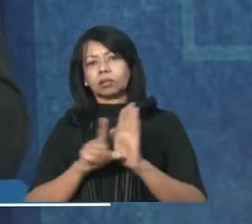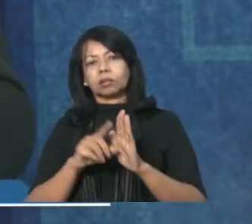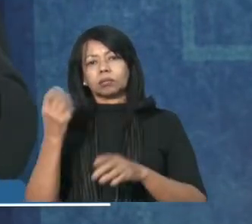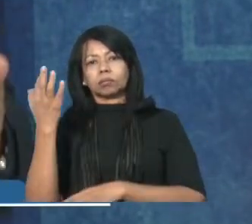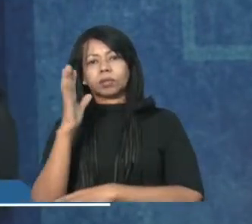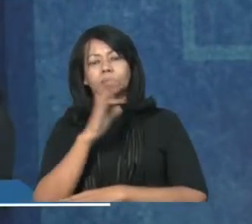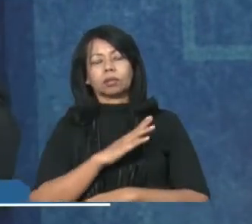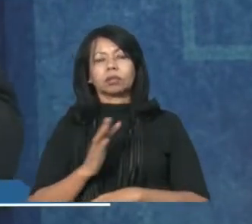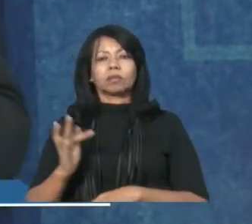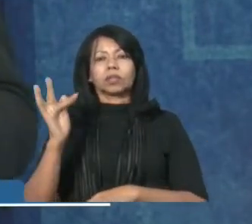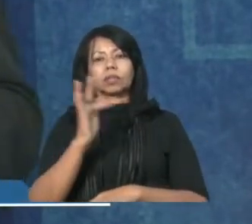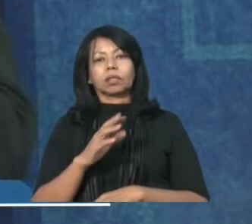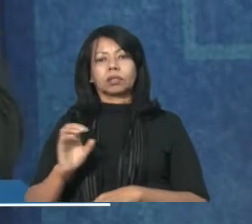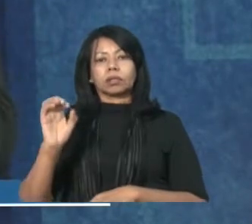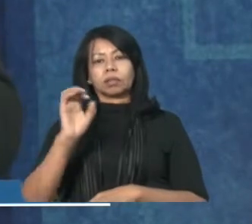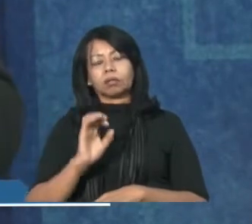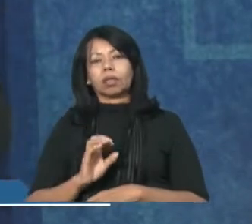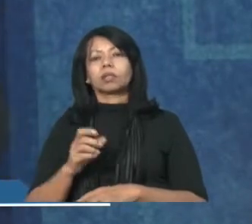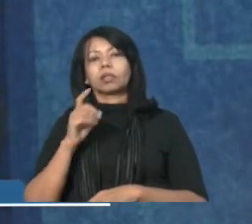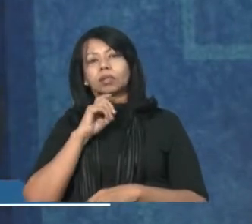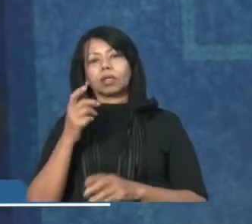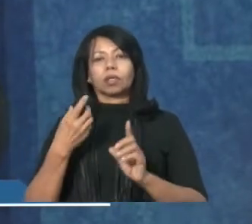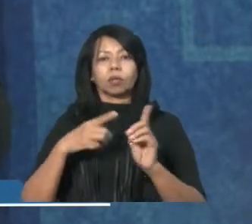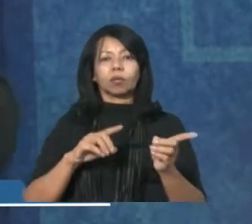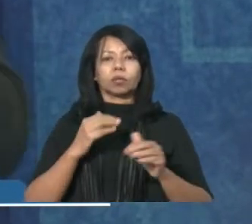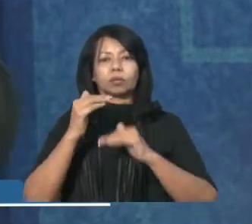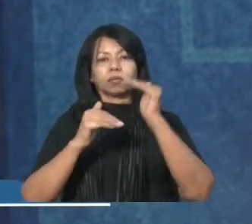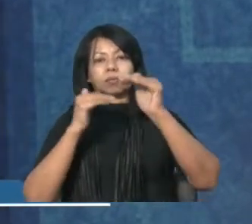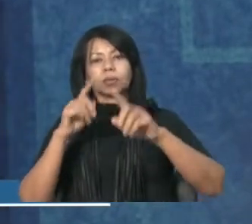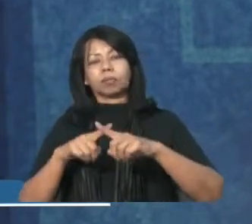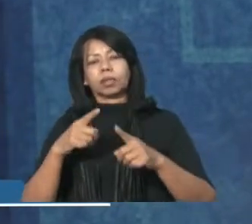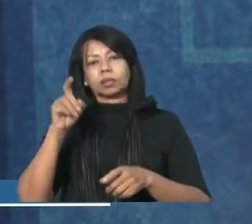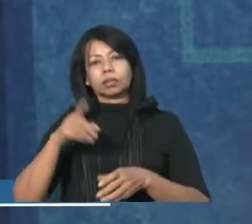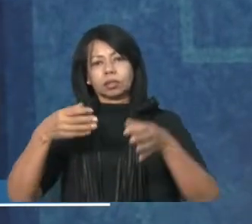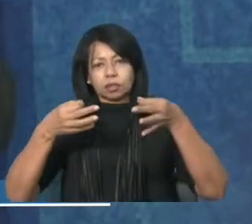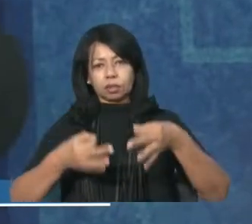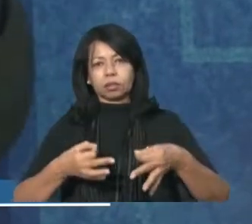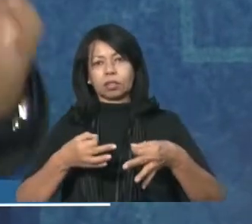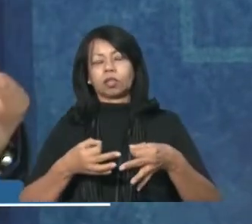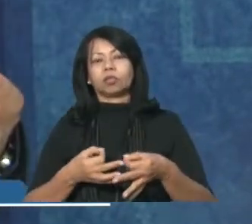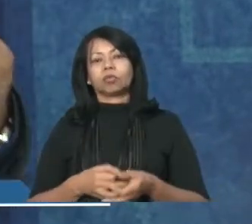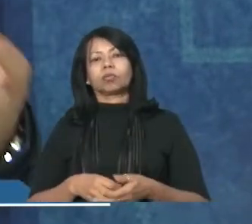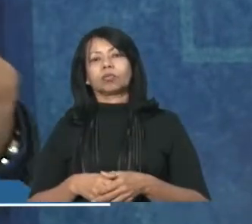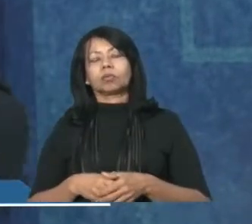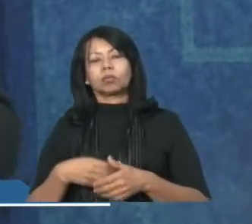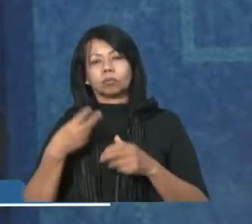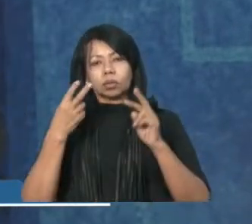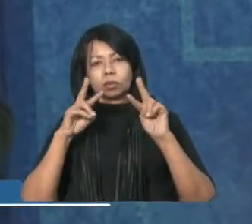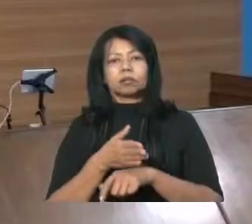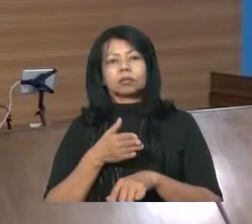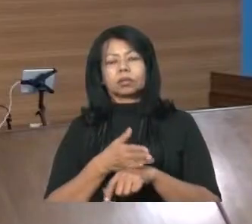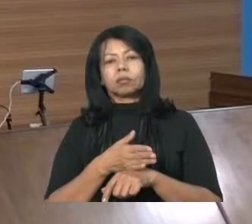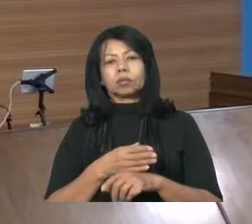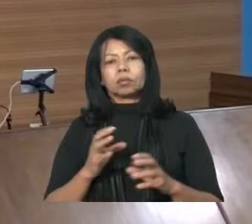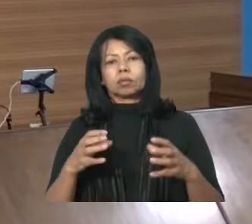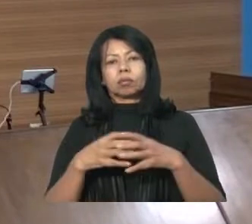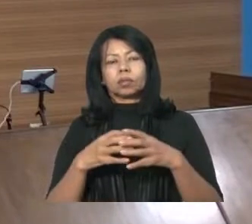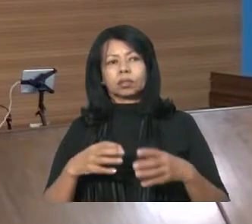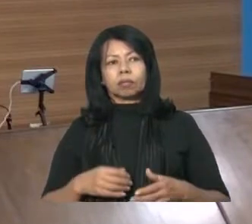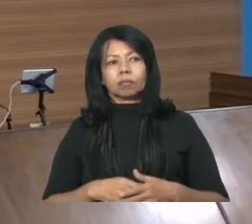ambientais federais estaduais Então ninguém é contra o desenvolvimento mas que seja adequado e te observando a legislação vigente